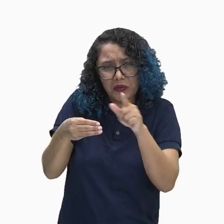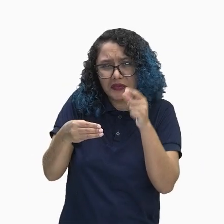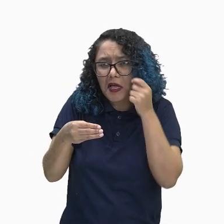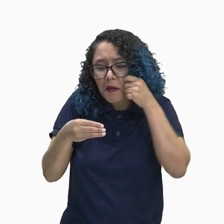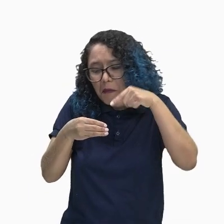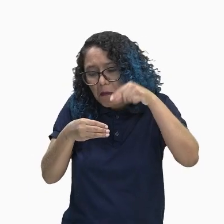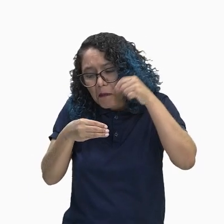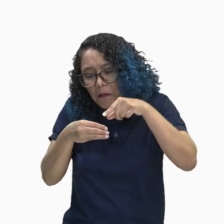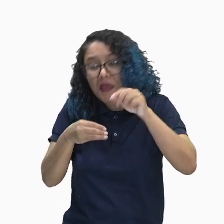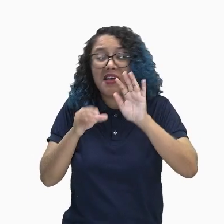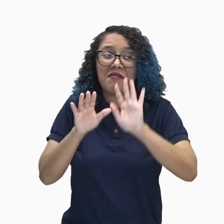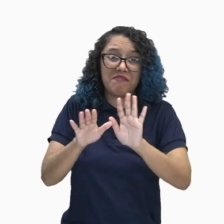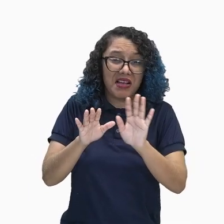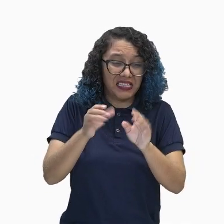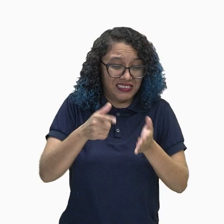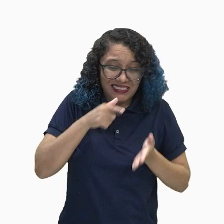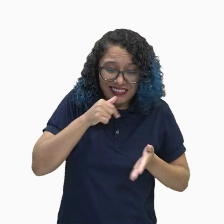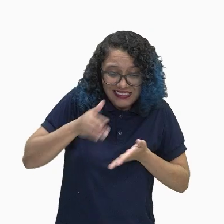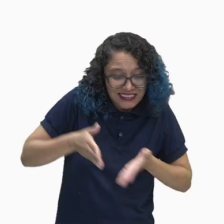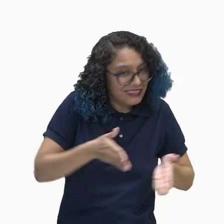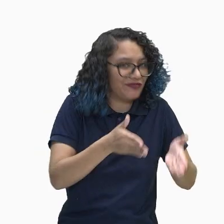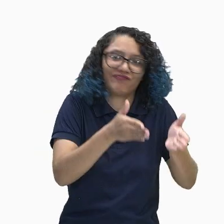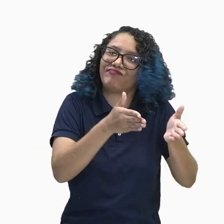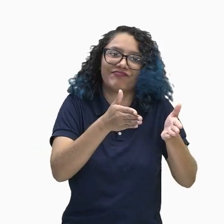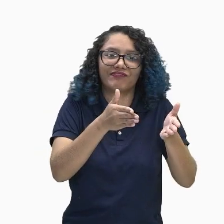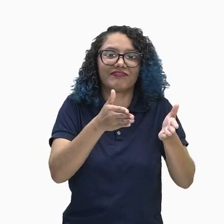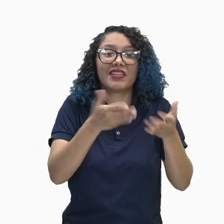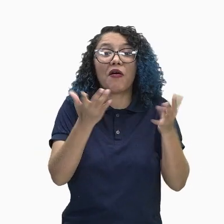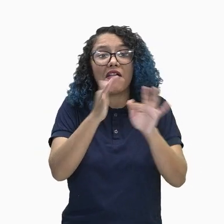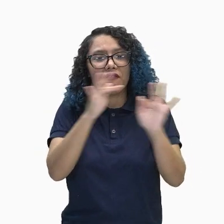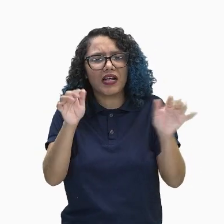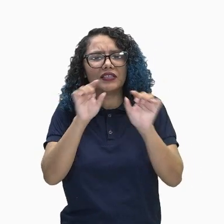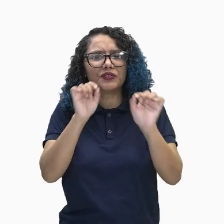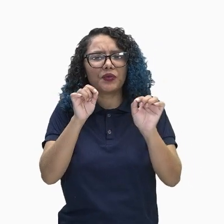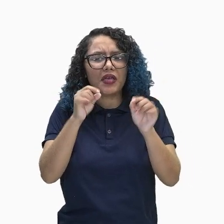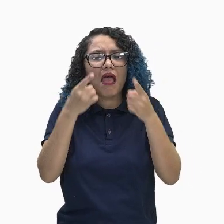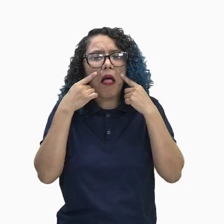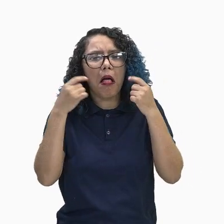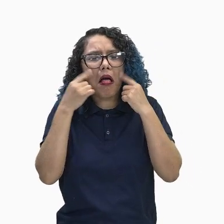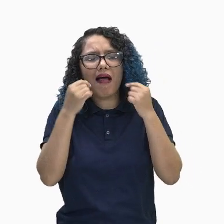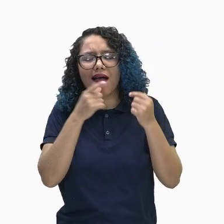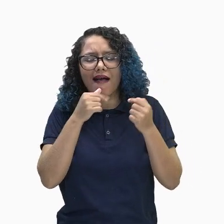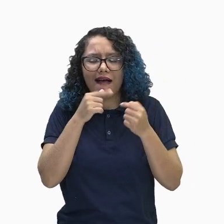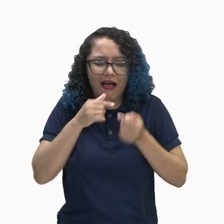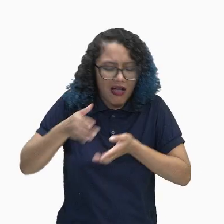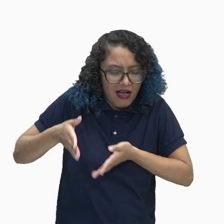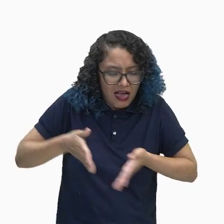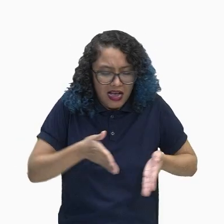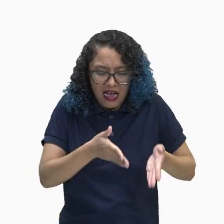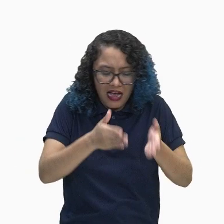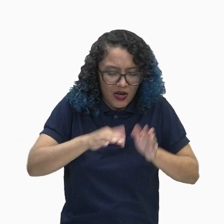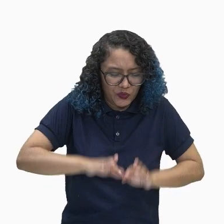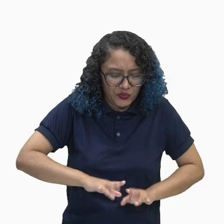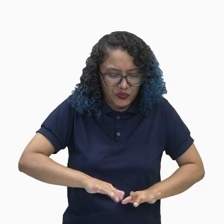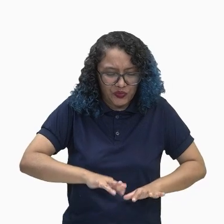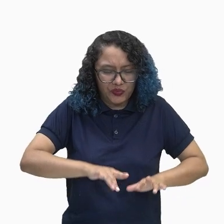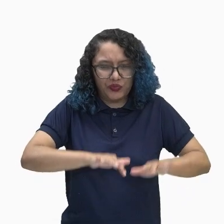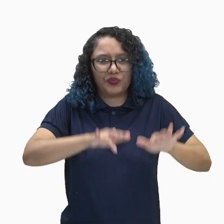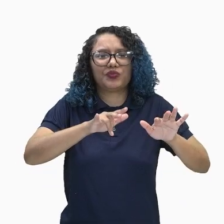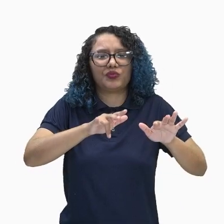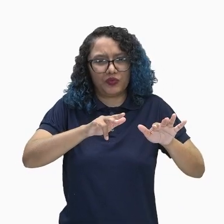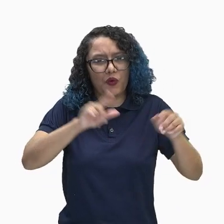Então, quando a frase diz chorou rios de lágrimas, aí você percebe que há um